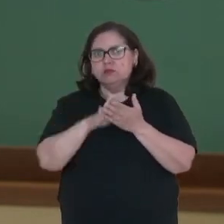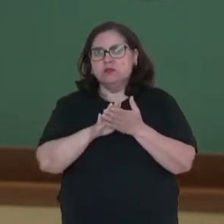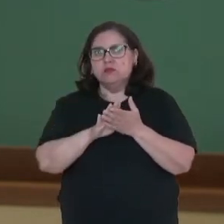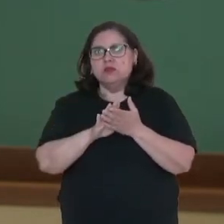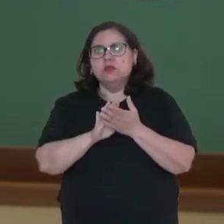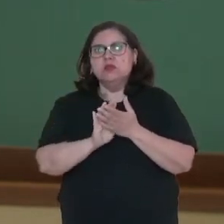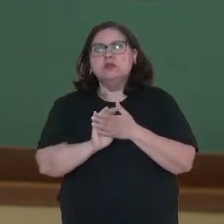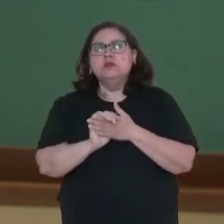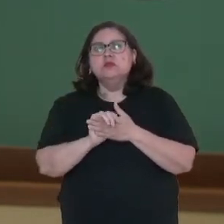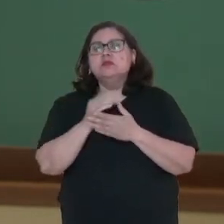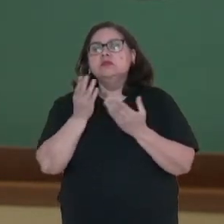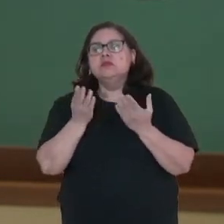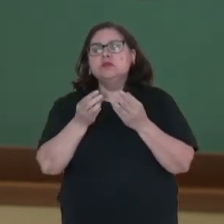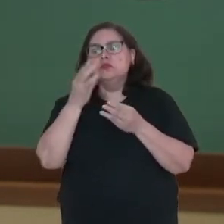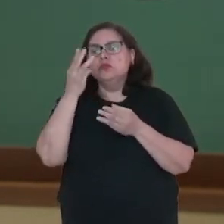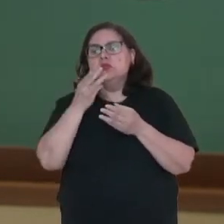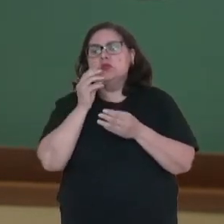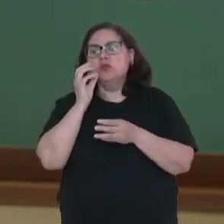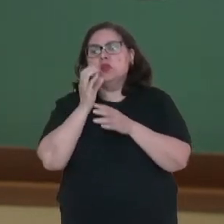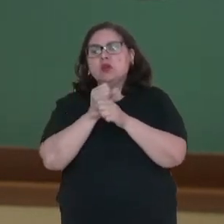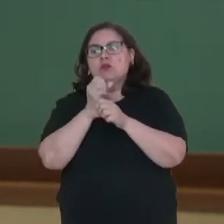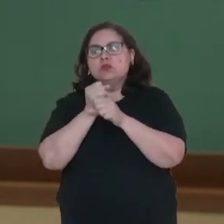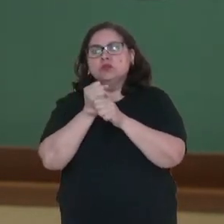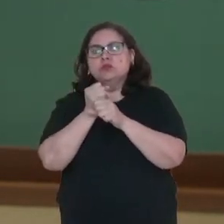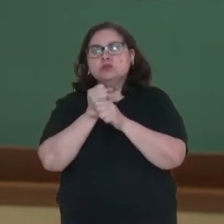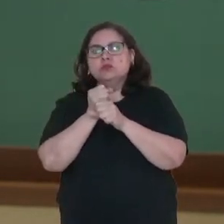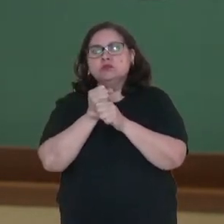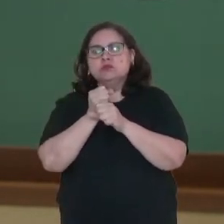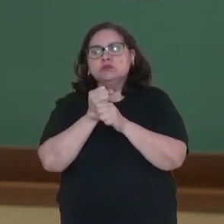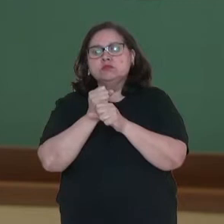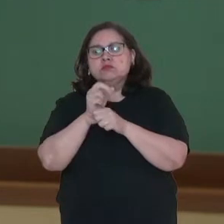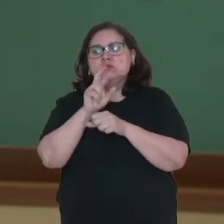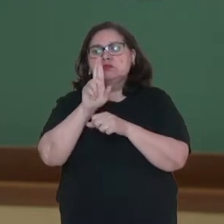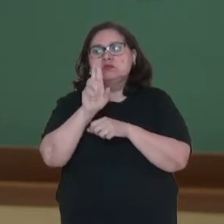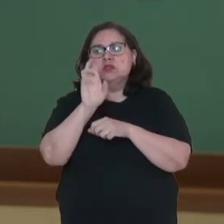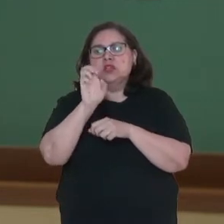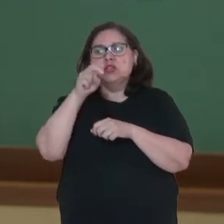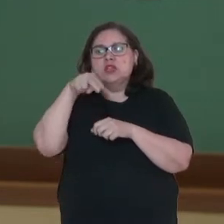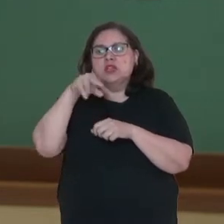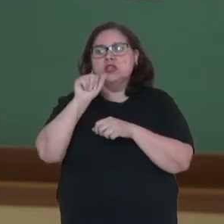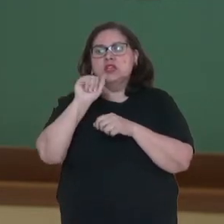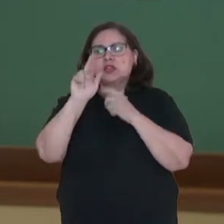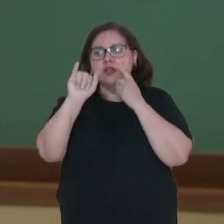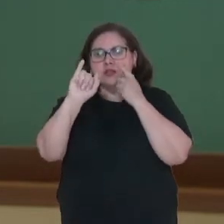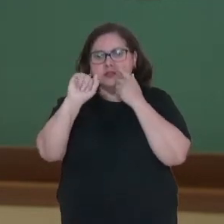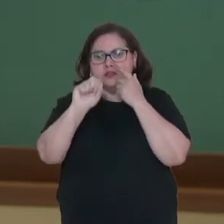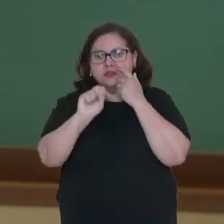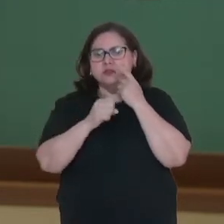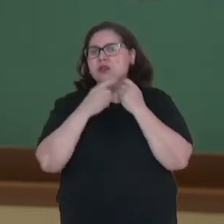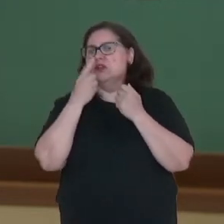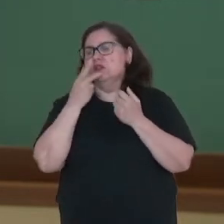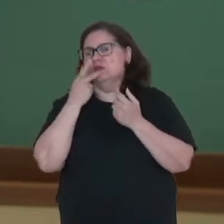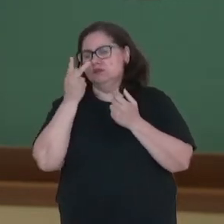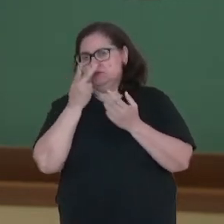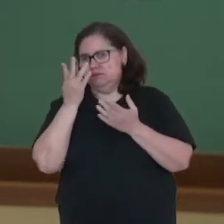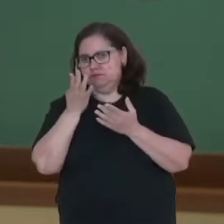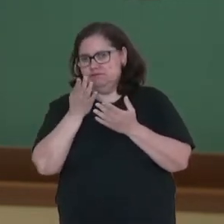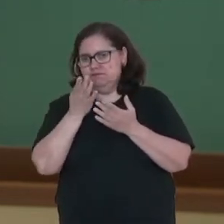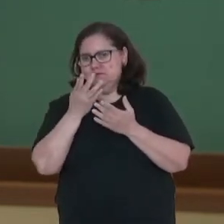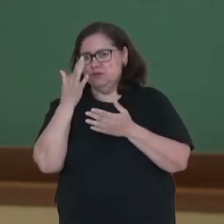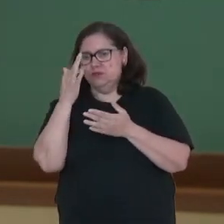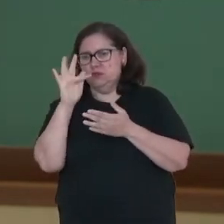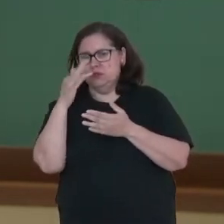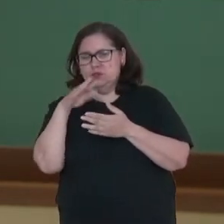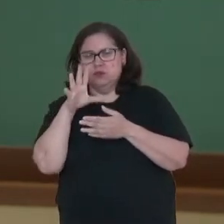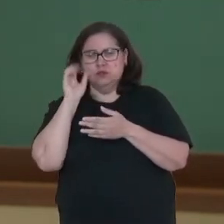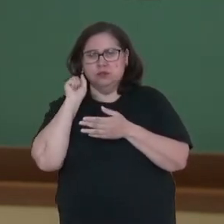Sim, iremos reforçar. O que são cálculos renais? Ai, professor, não fale isso, professor. Dá dor até